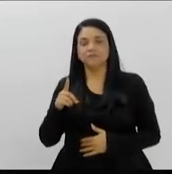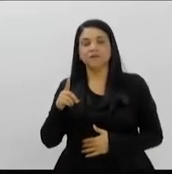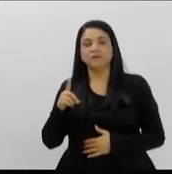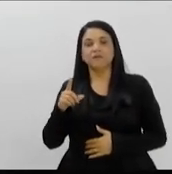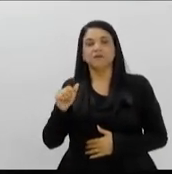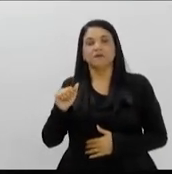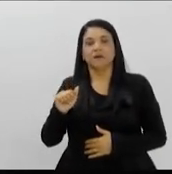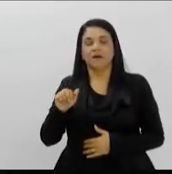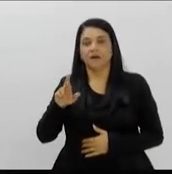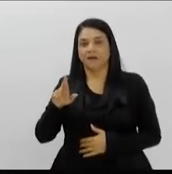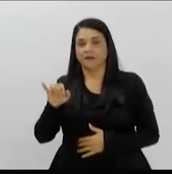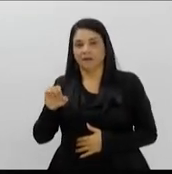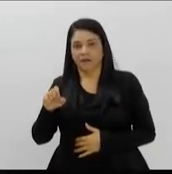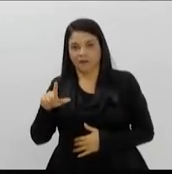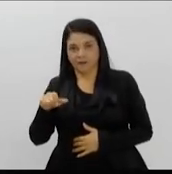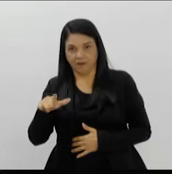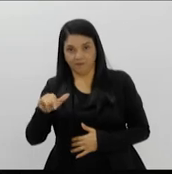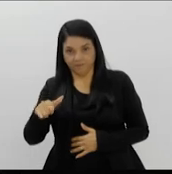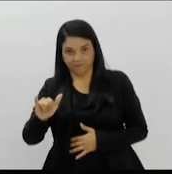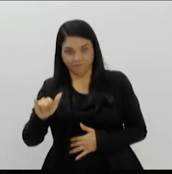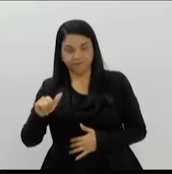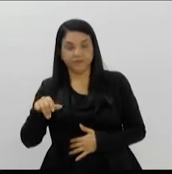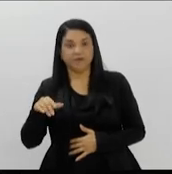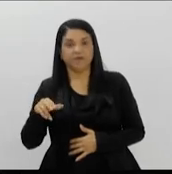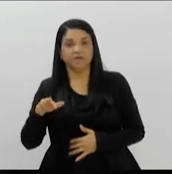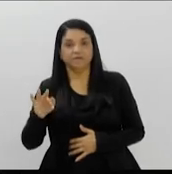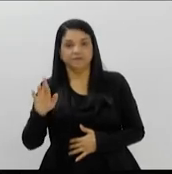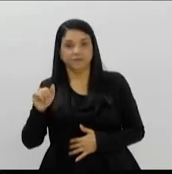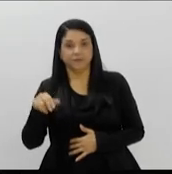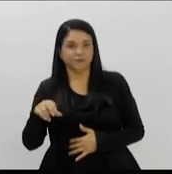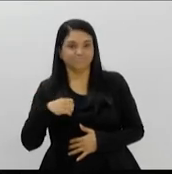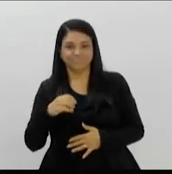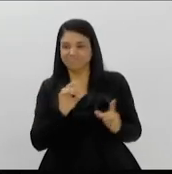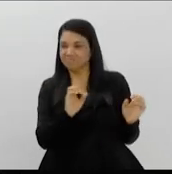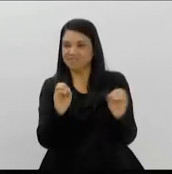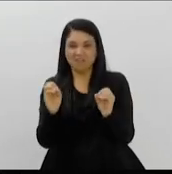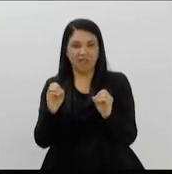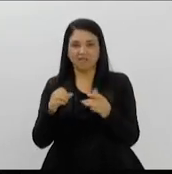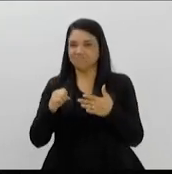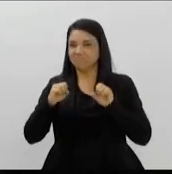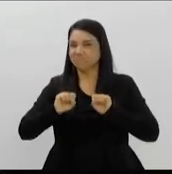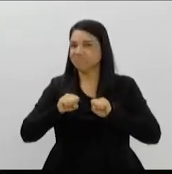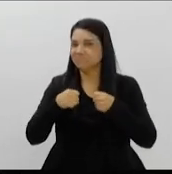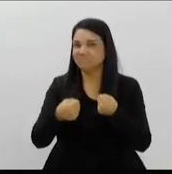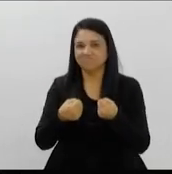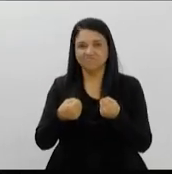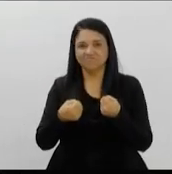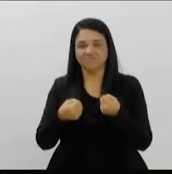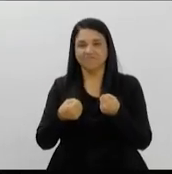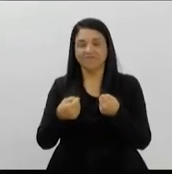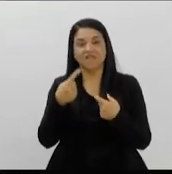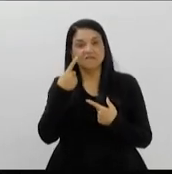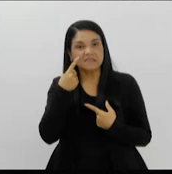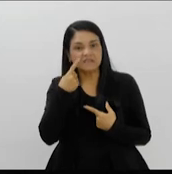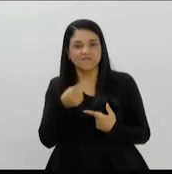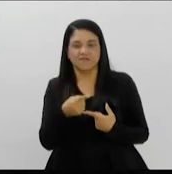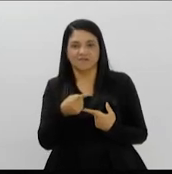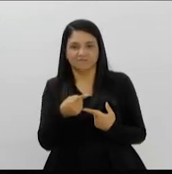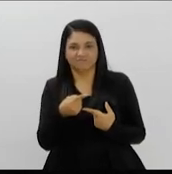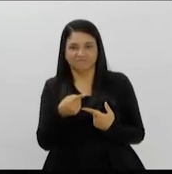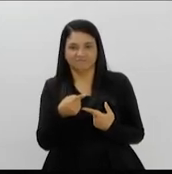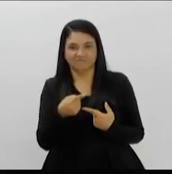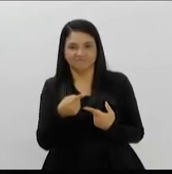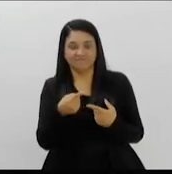essa cambada absorve e espelha para toda a sociedade brasileira. Um caso grave